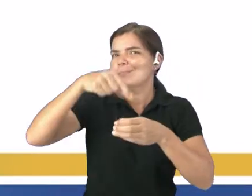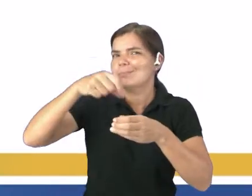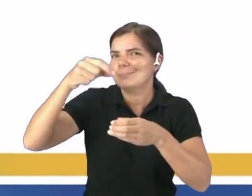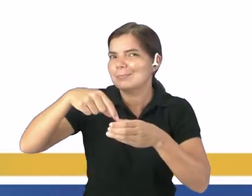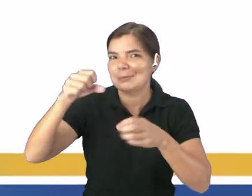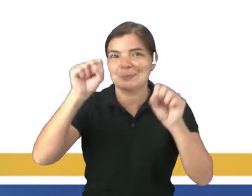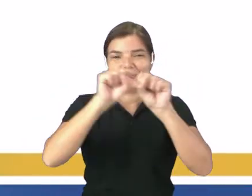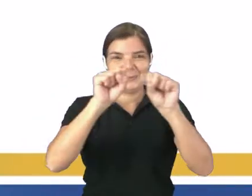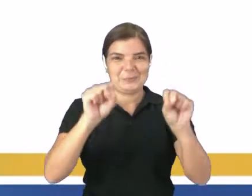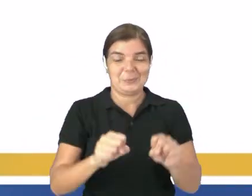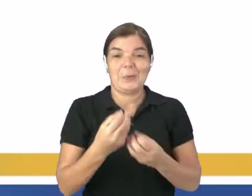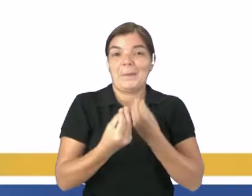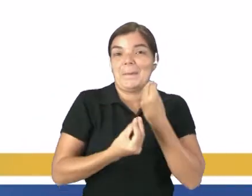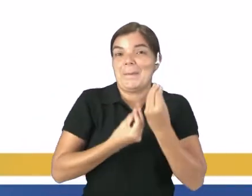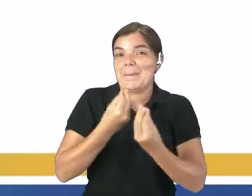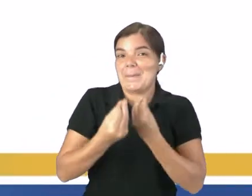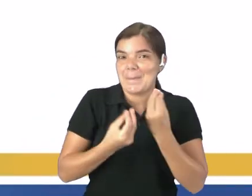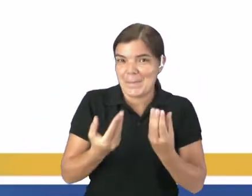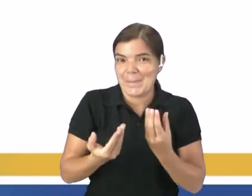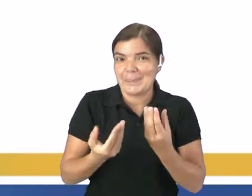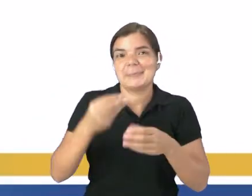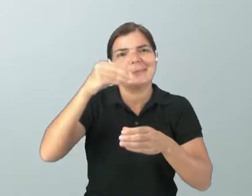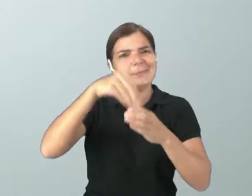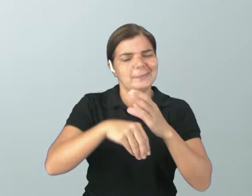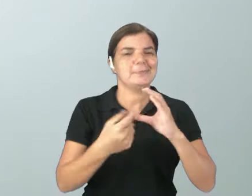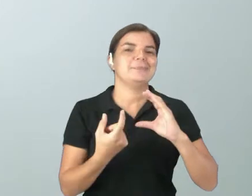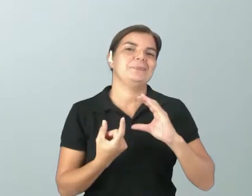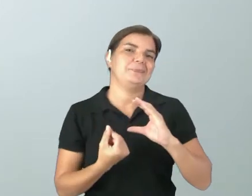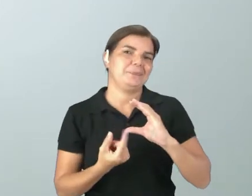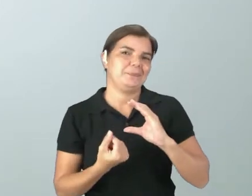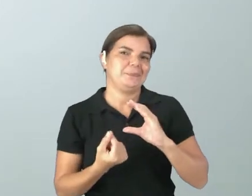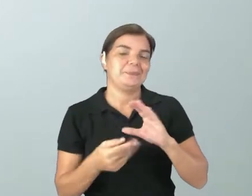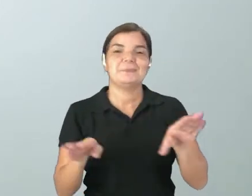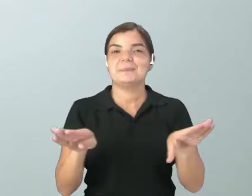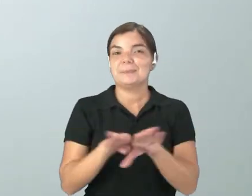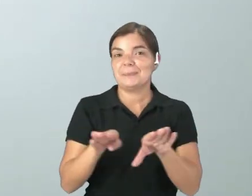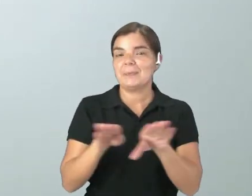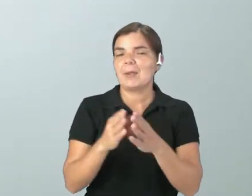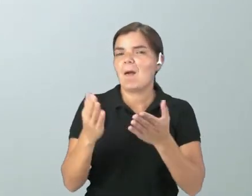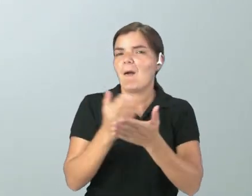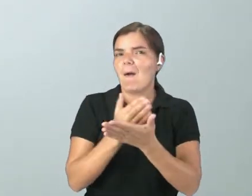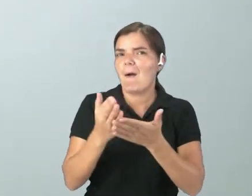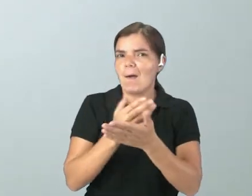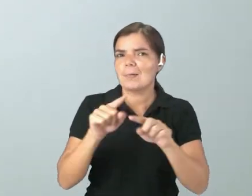sistema, como que é o modo de produção dentro do sistema capitalista e também alguns aspectos